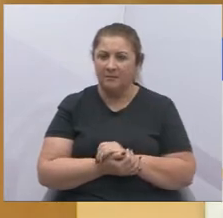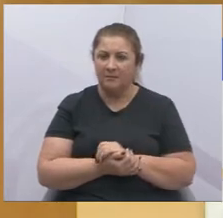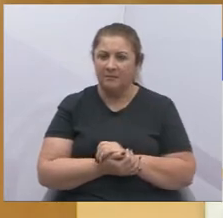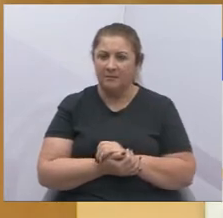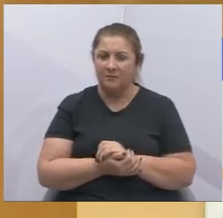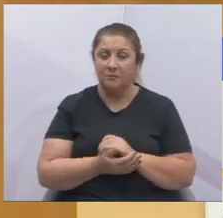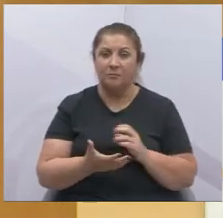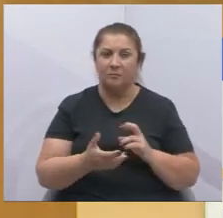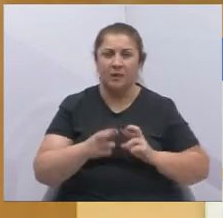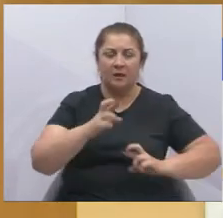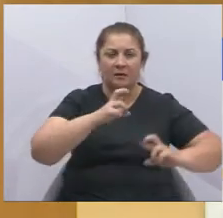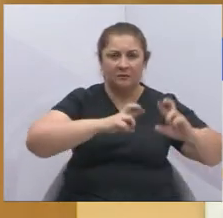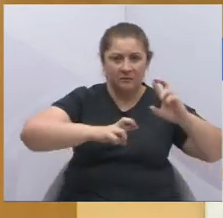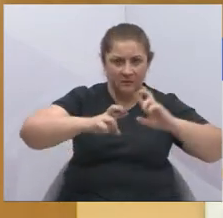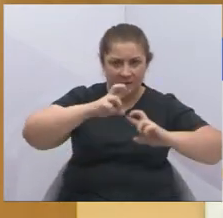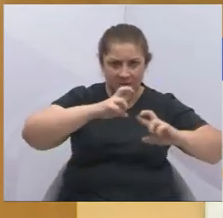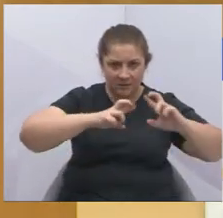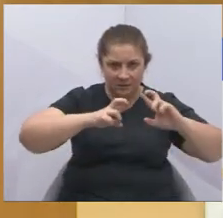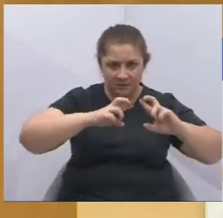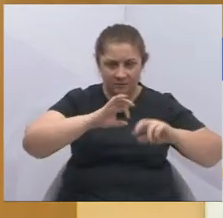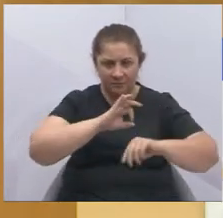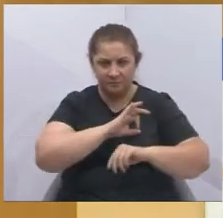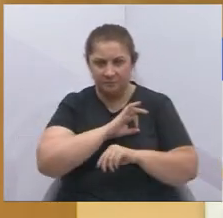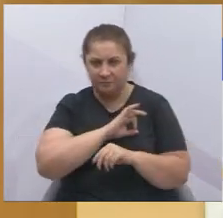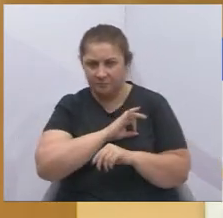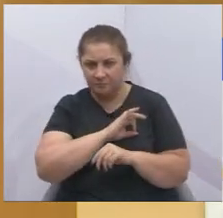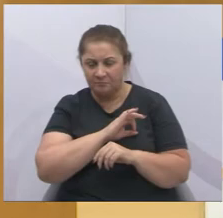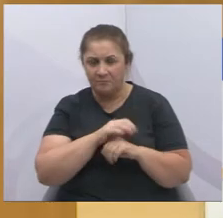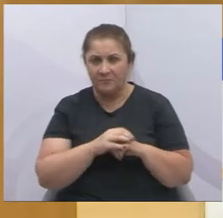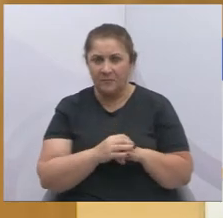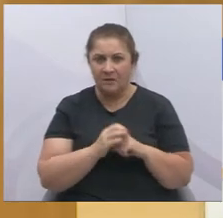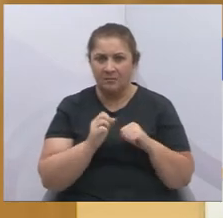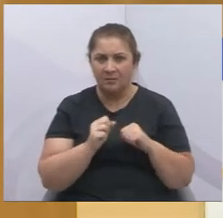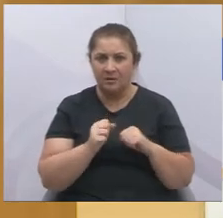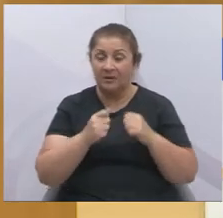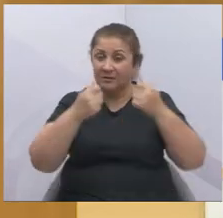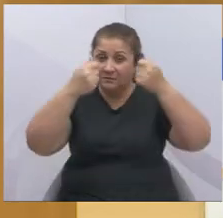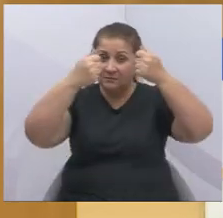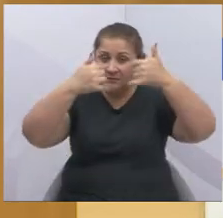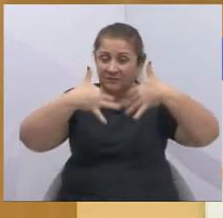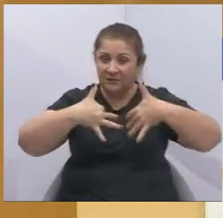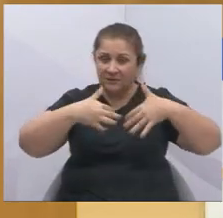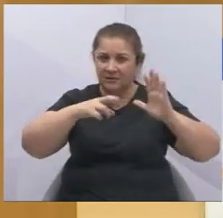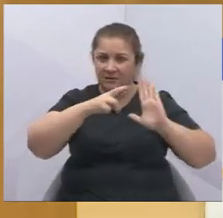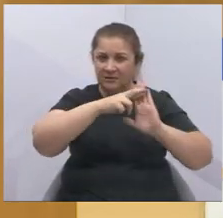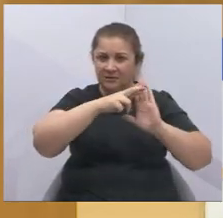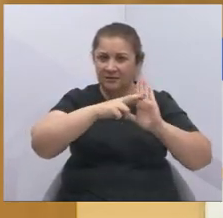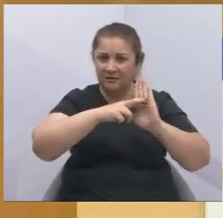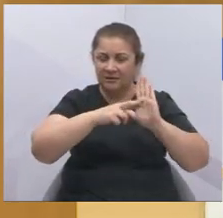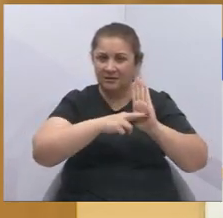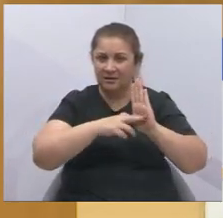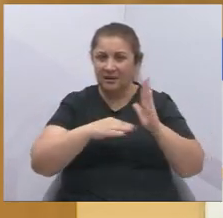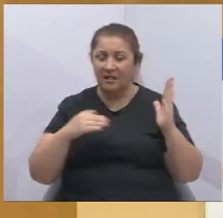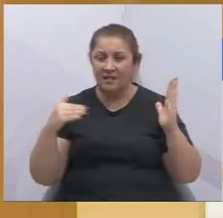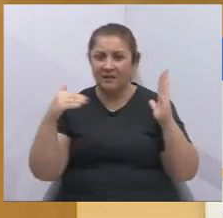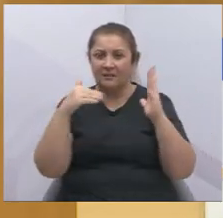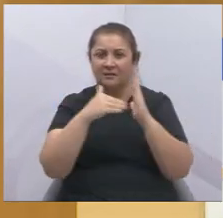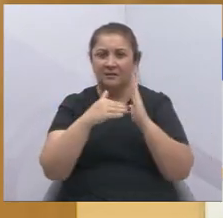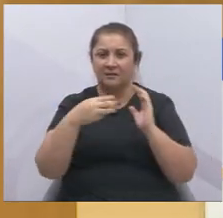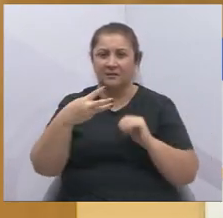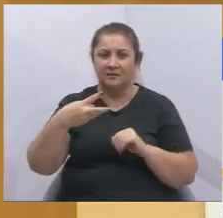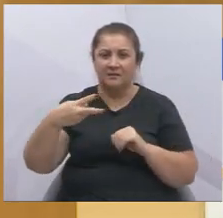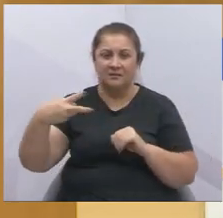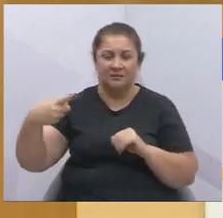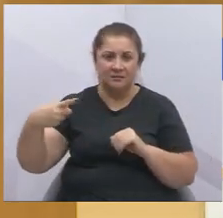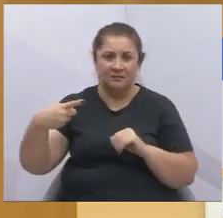ferramenta fiscalizatória do Executivo Municipal. Importante esclarecer que as regras terão até o dia 31 de